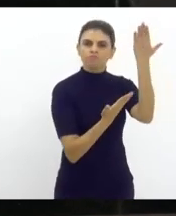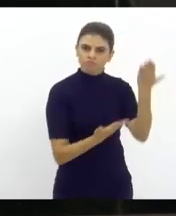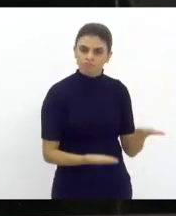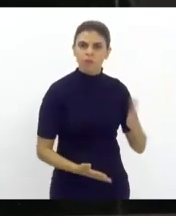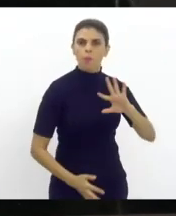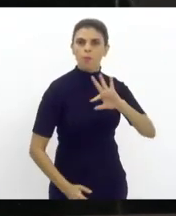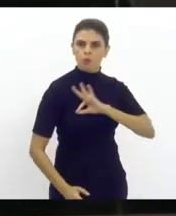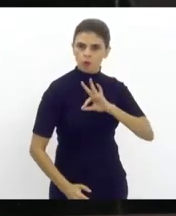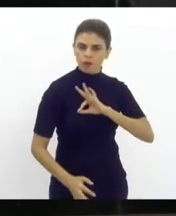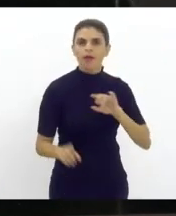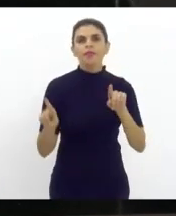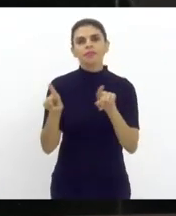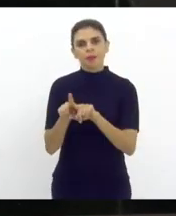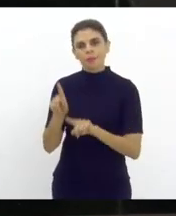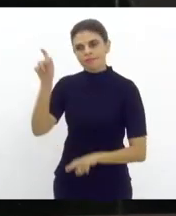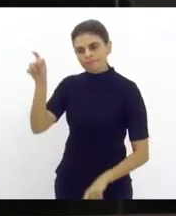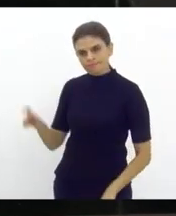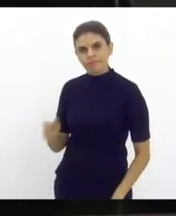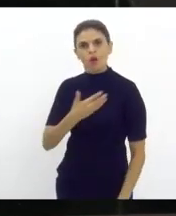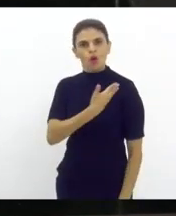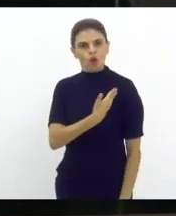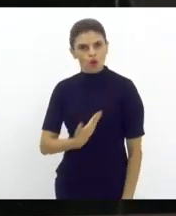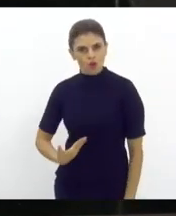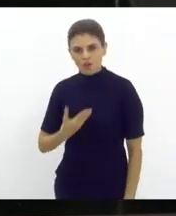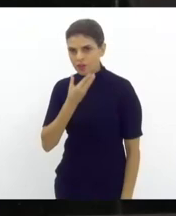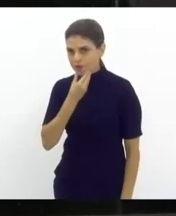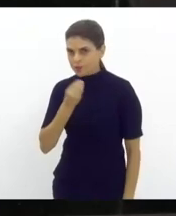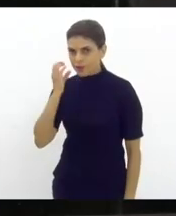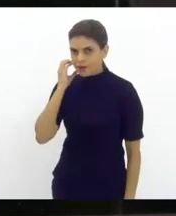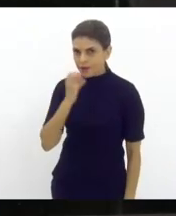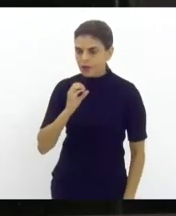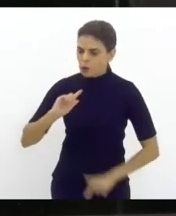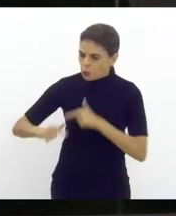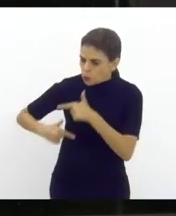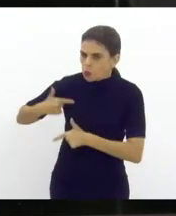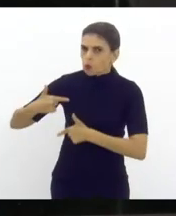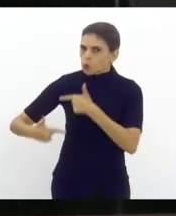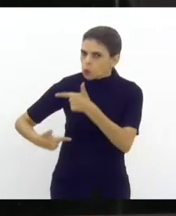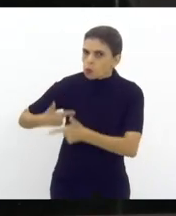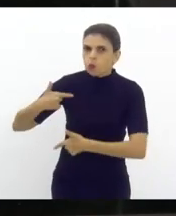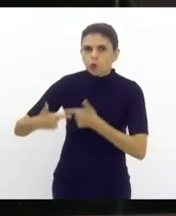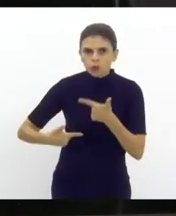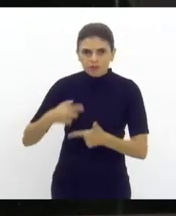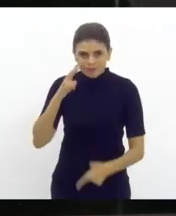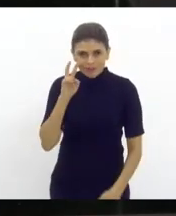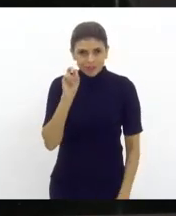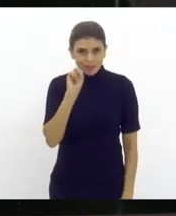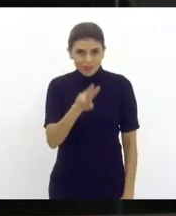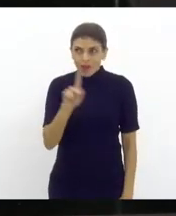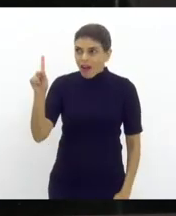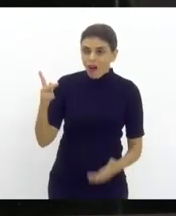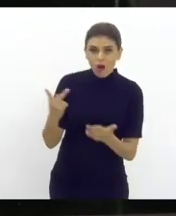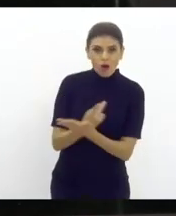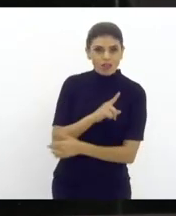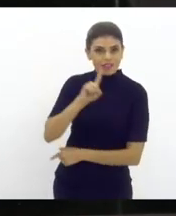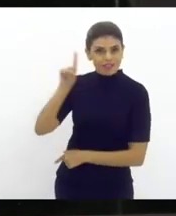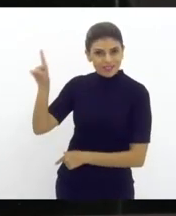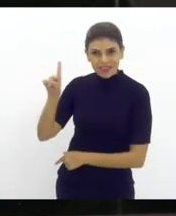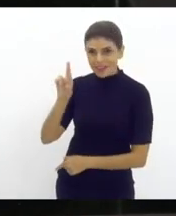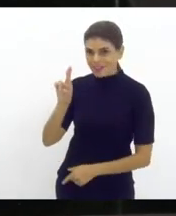tá realmente de forma bravamente lutando porque o que nós estamos vendo no Rio Grande do Norte